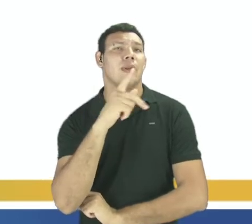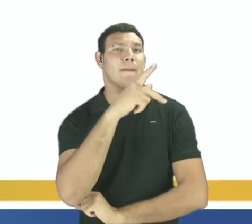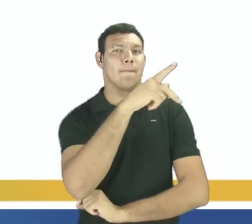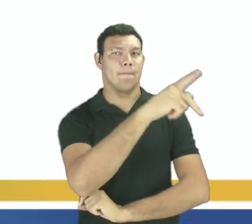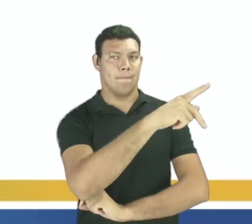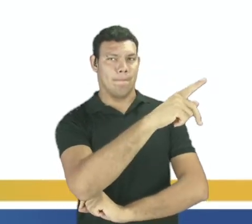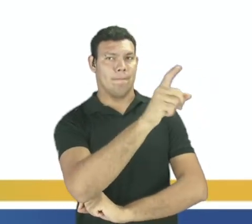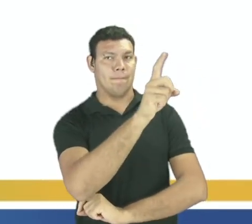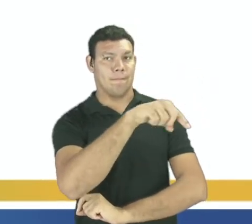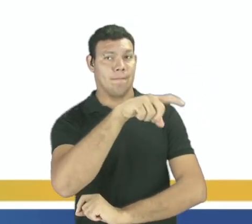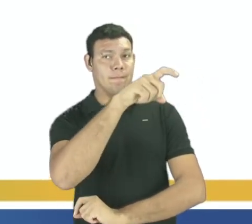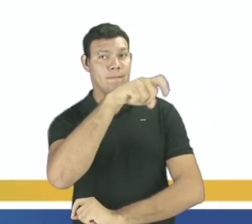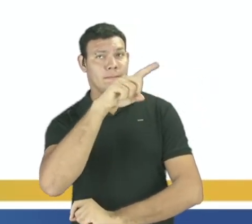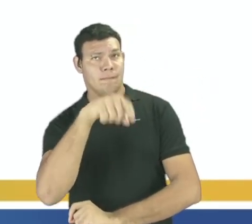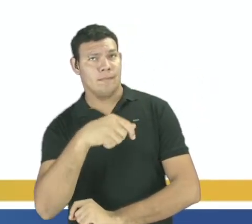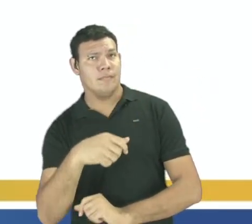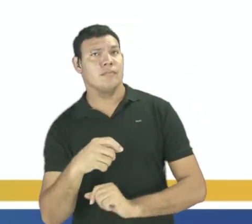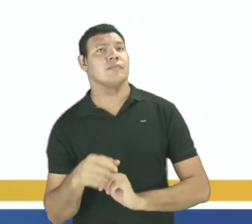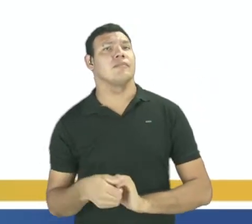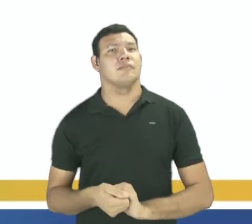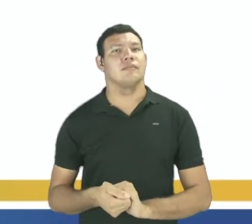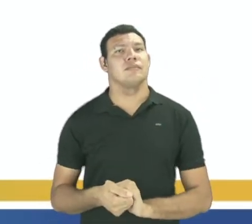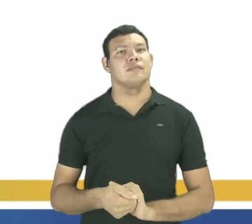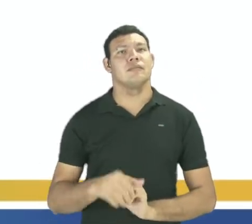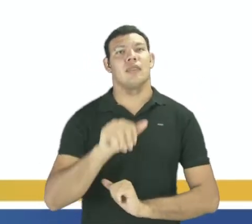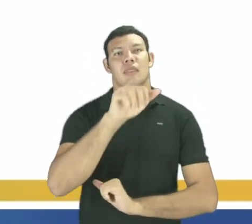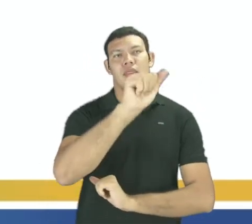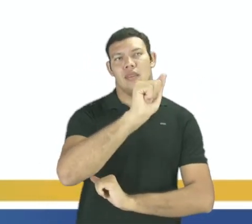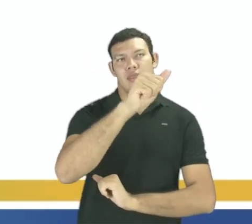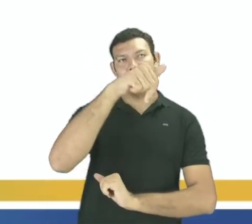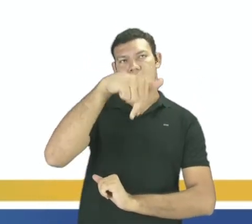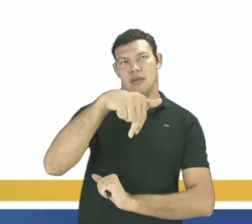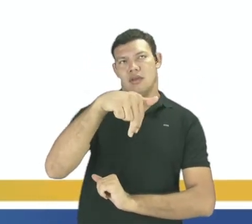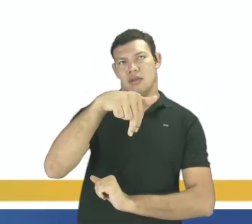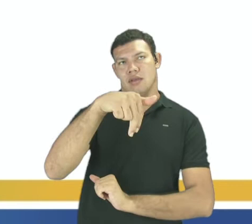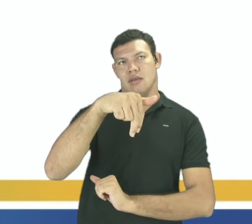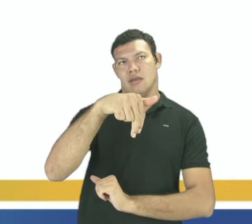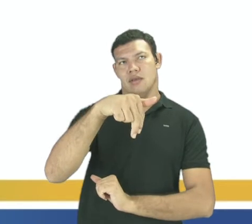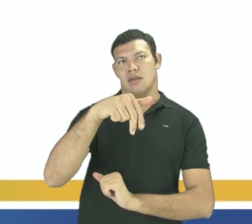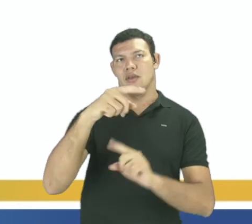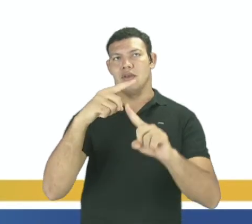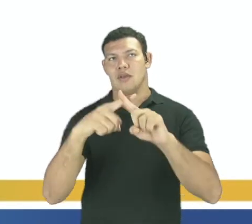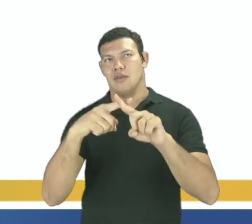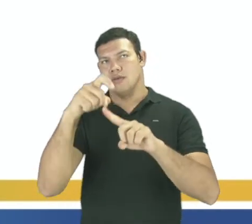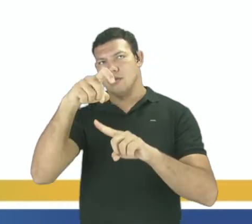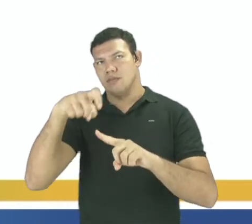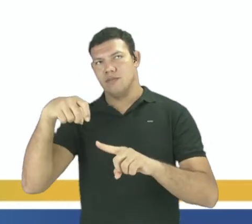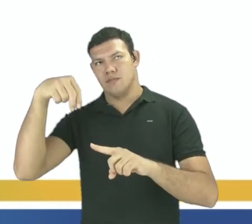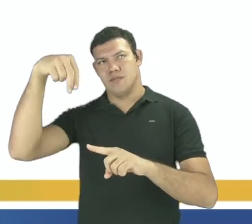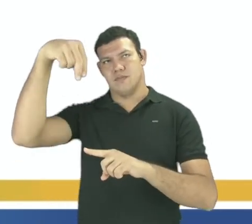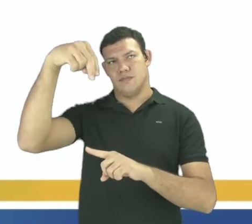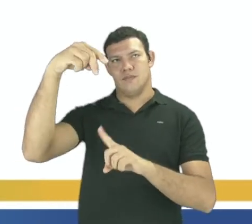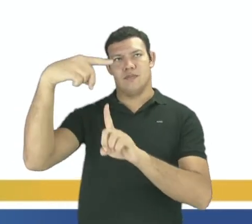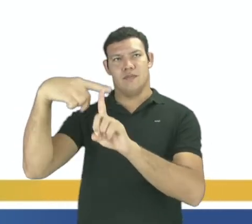x é dado por esse polinômio aí todinho, esse gigantesco, né?